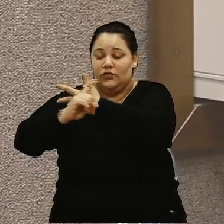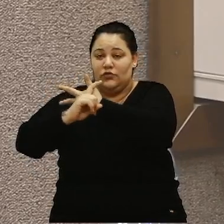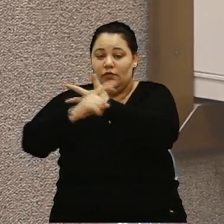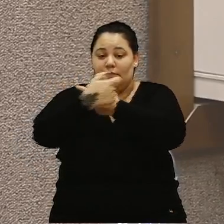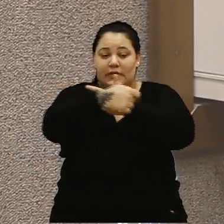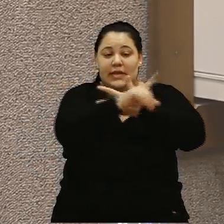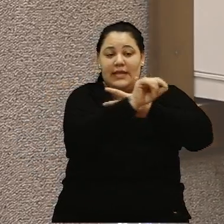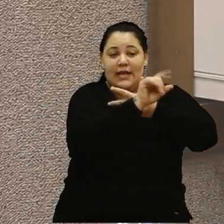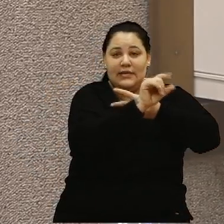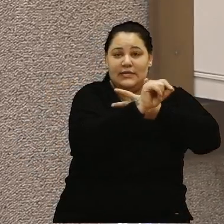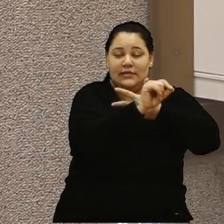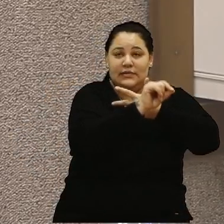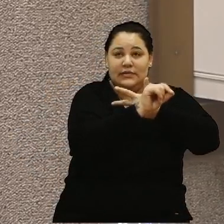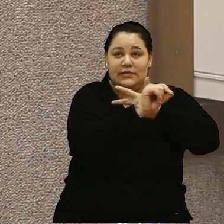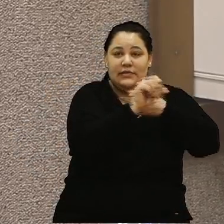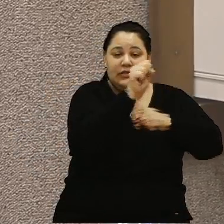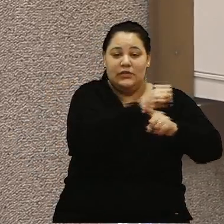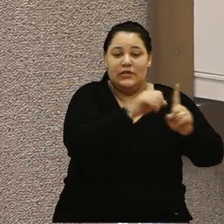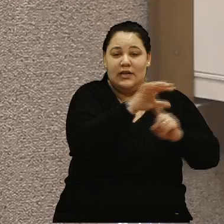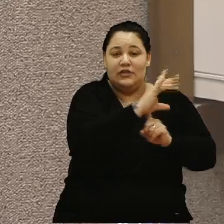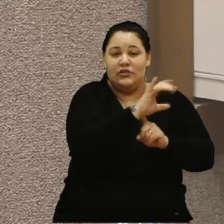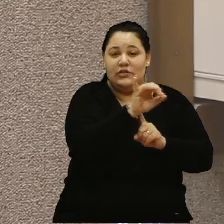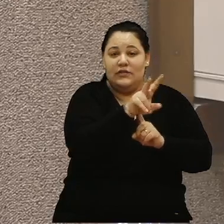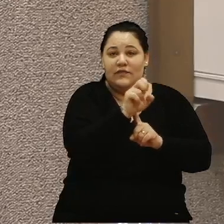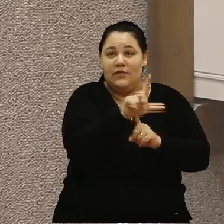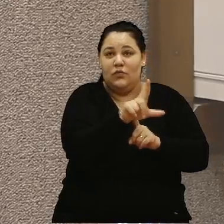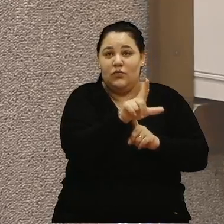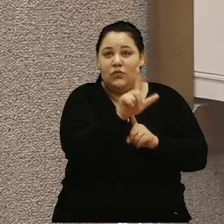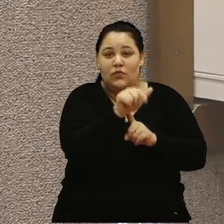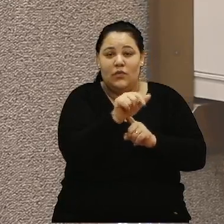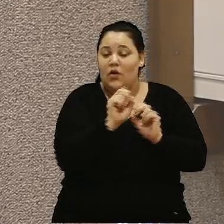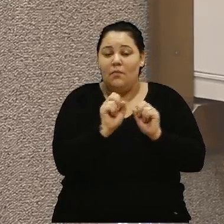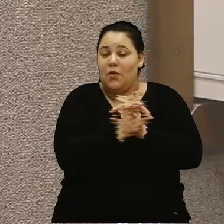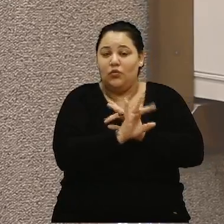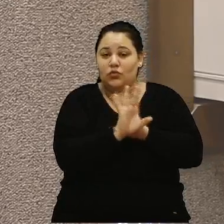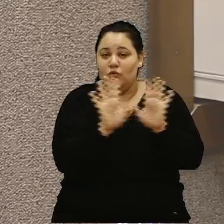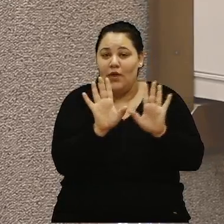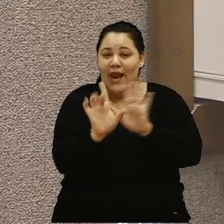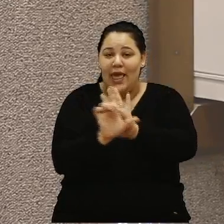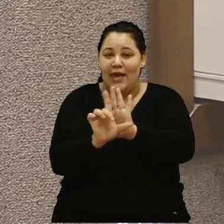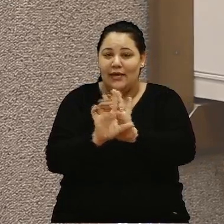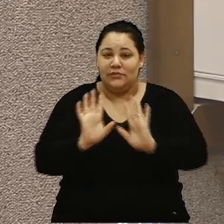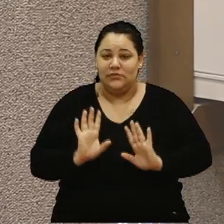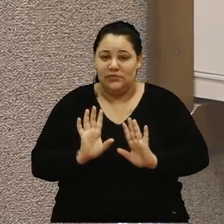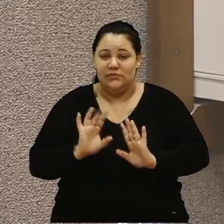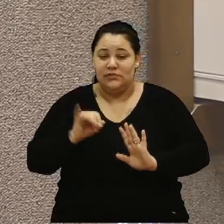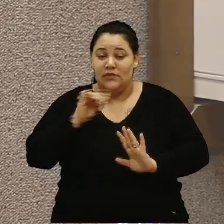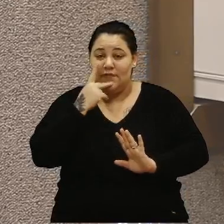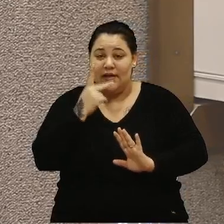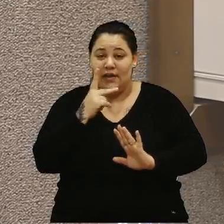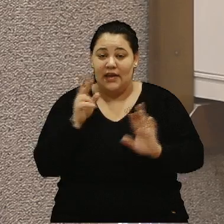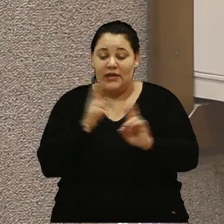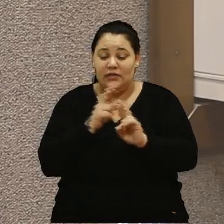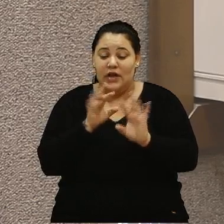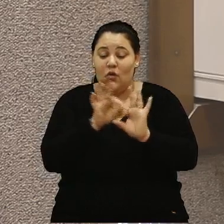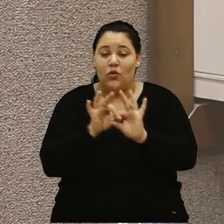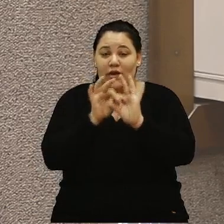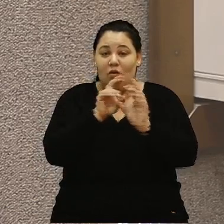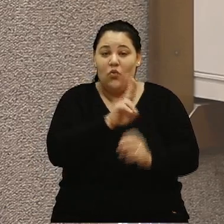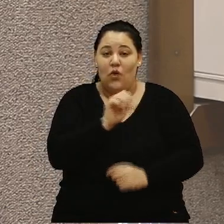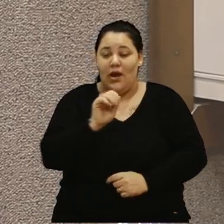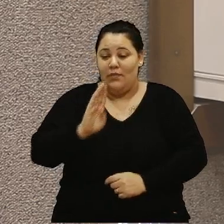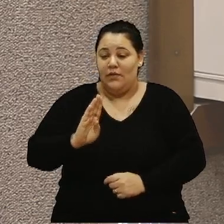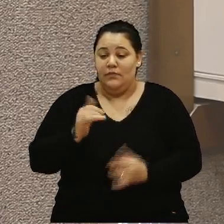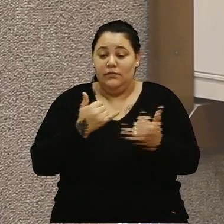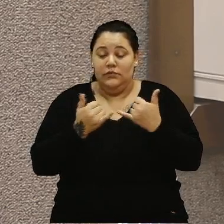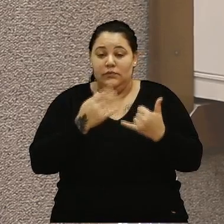civil. Ponto. Regrado, é lei. Isso. A questão que eu falei com relação à união de bairros, falei, por exemplo,